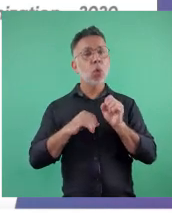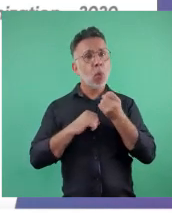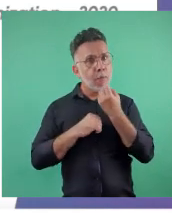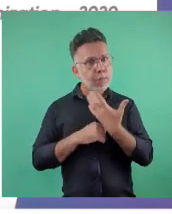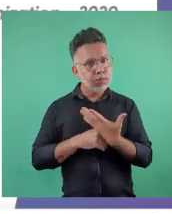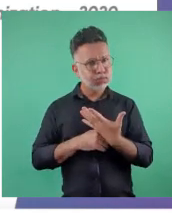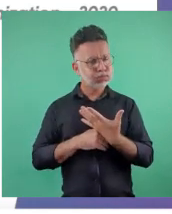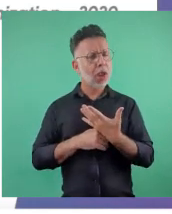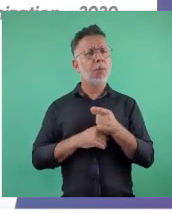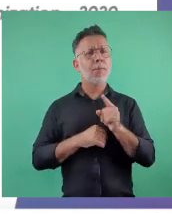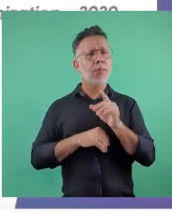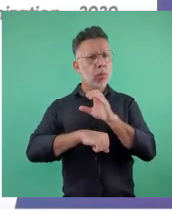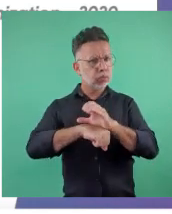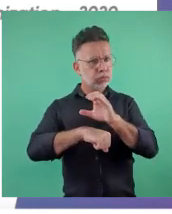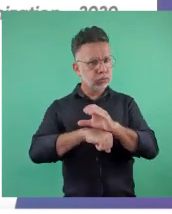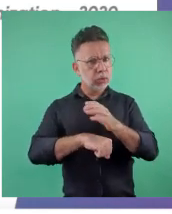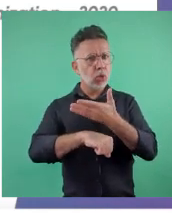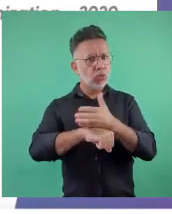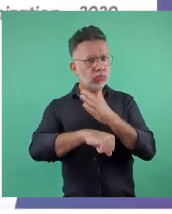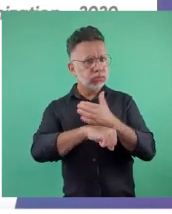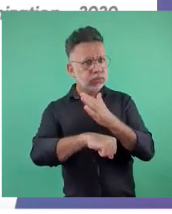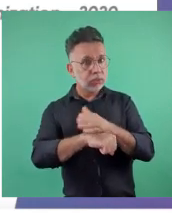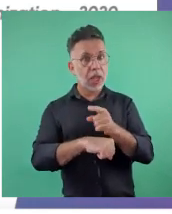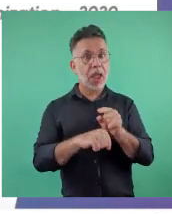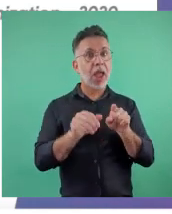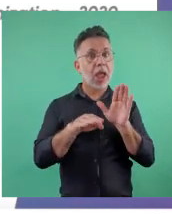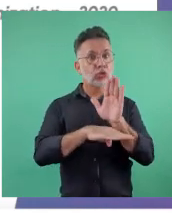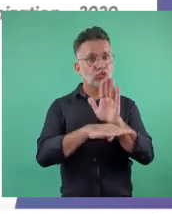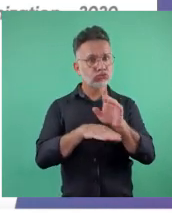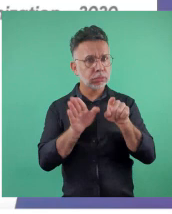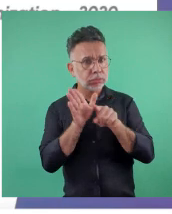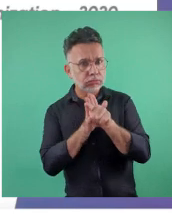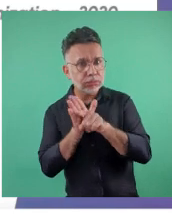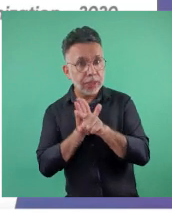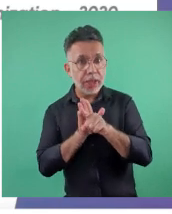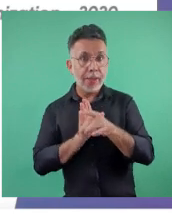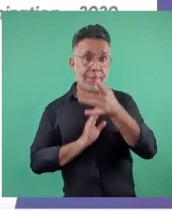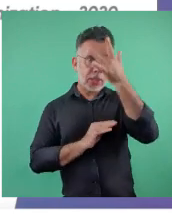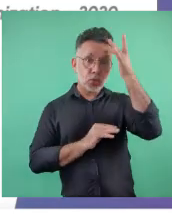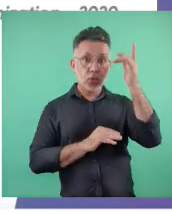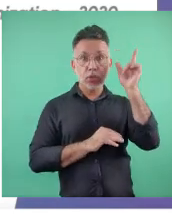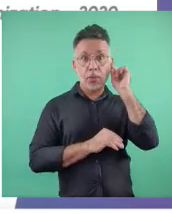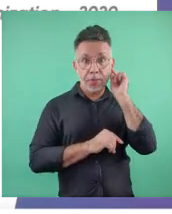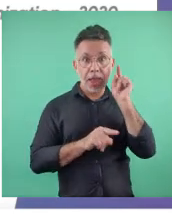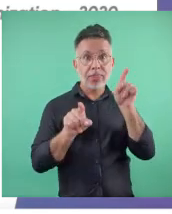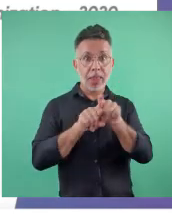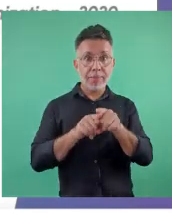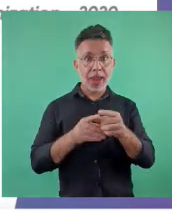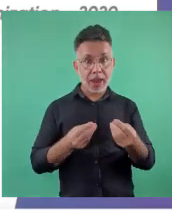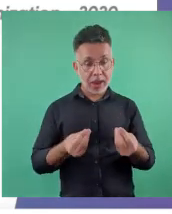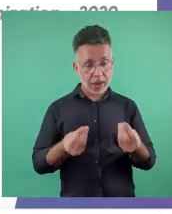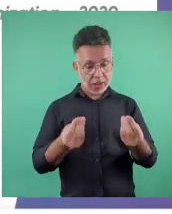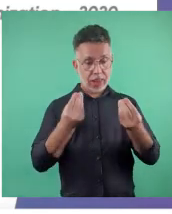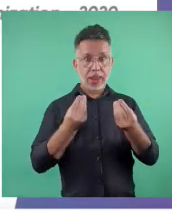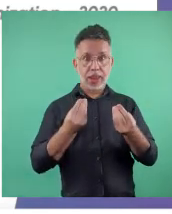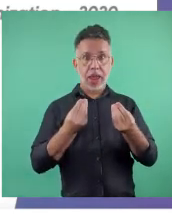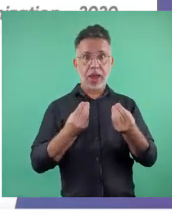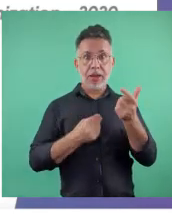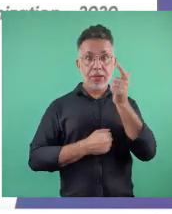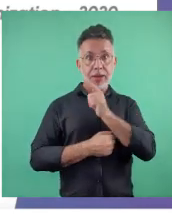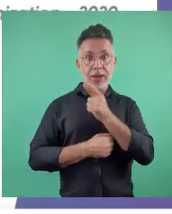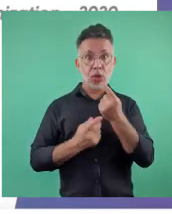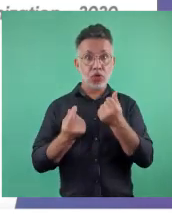em intervenção com bom custo-benefício vai beneficiar não somente as pessoas com perda auditiva, mas também irá trazer